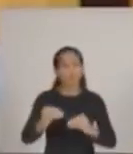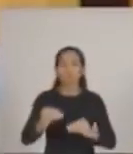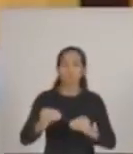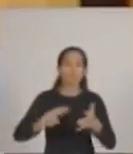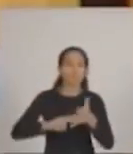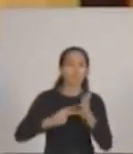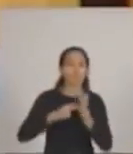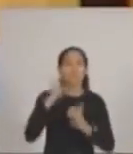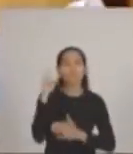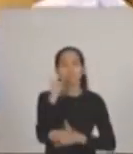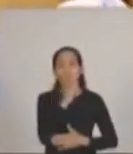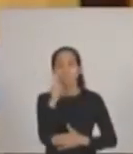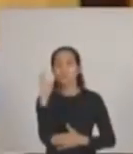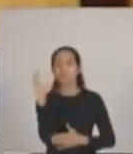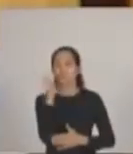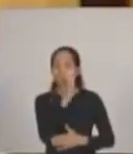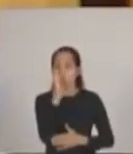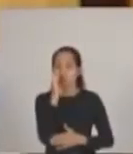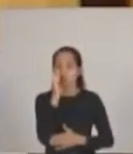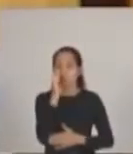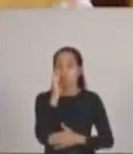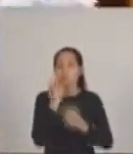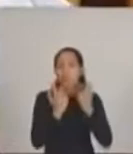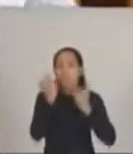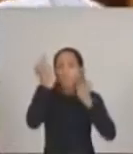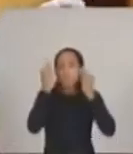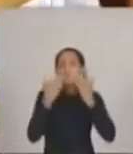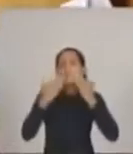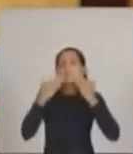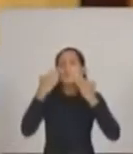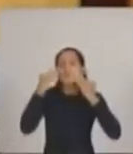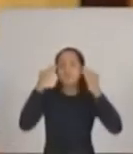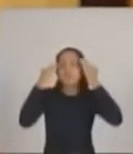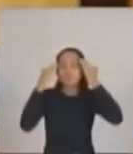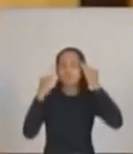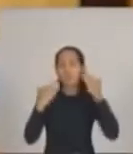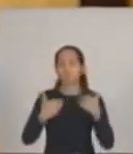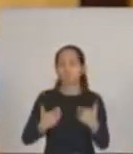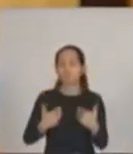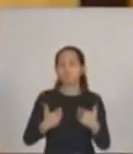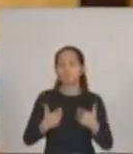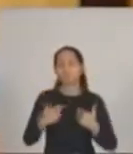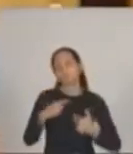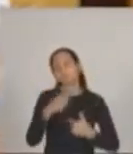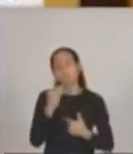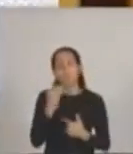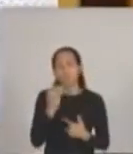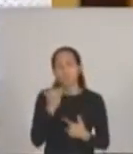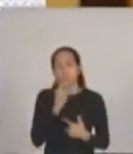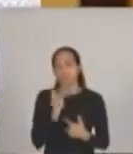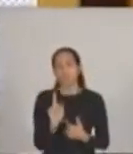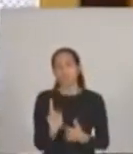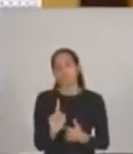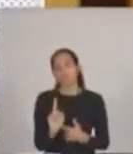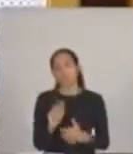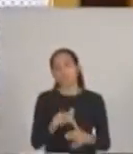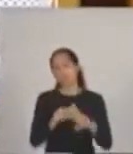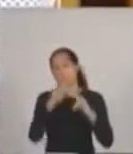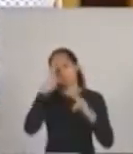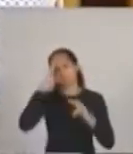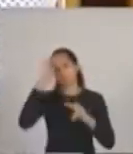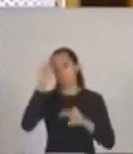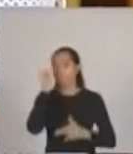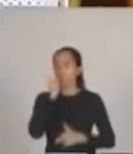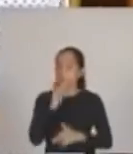e emergência de cirurgia plástica, não está sendo realizada, quanto mais para as mulheres que eu estou querendo botar no caráter de